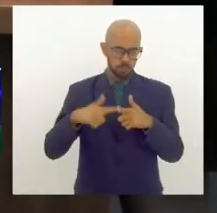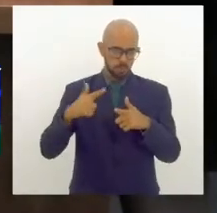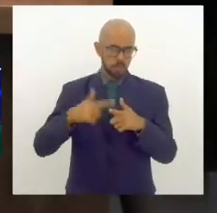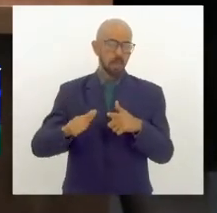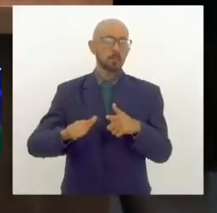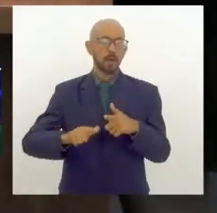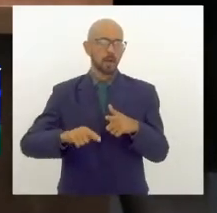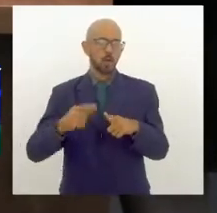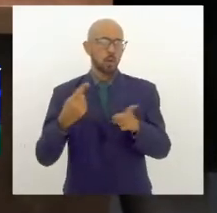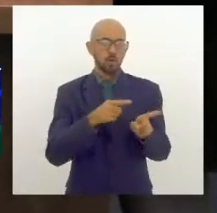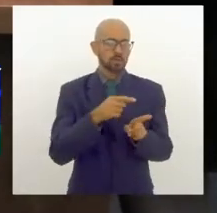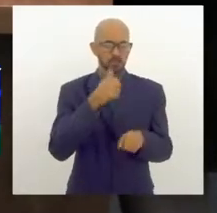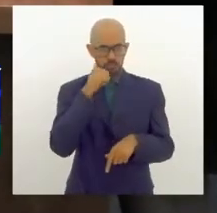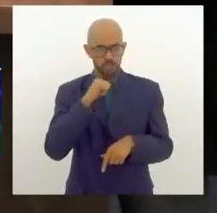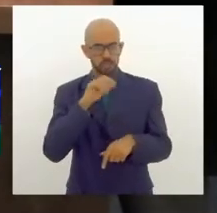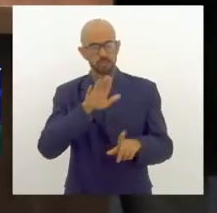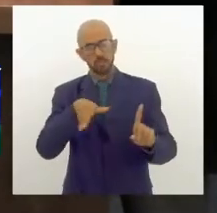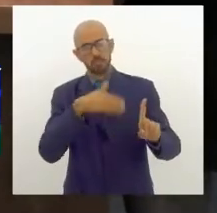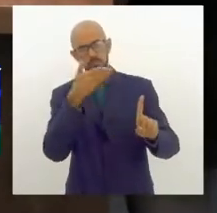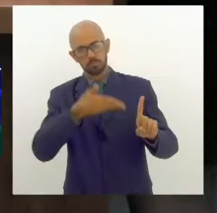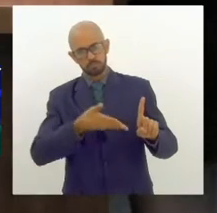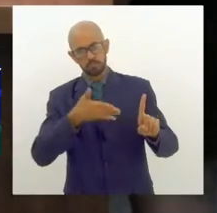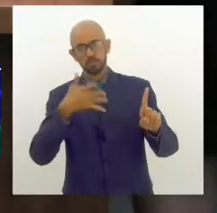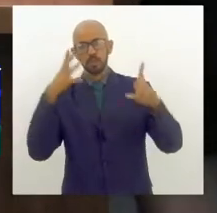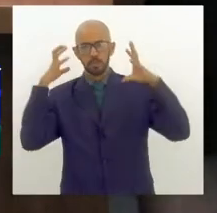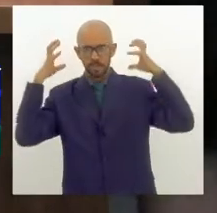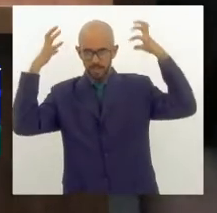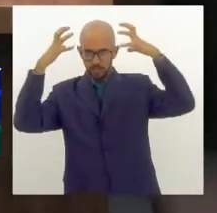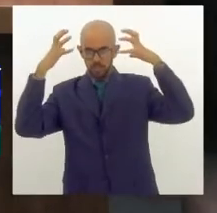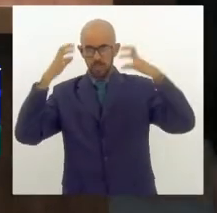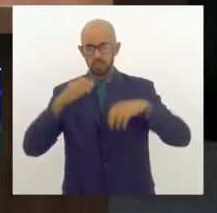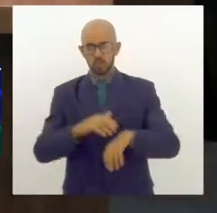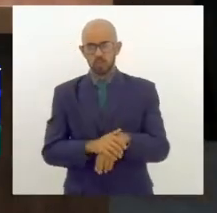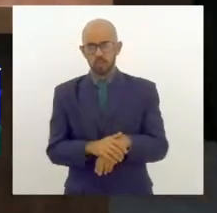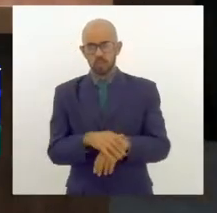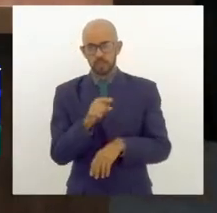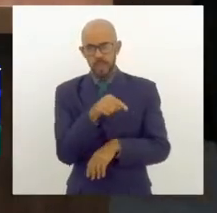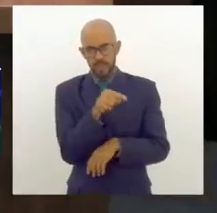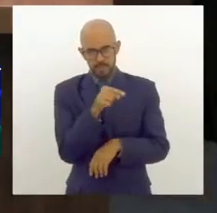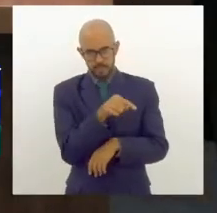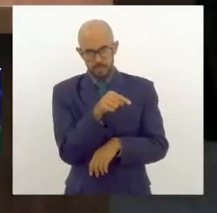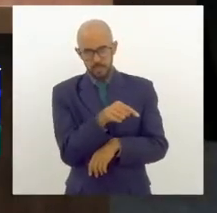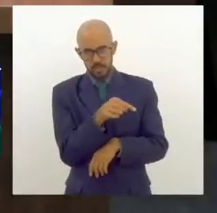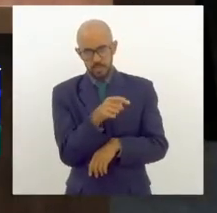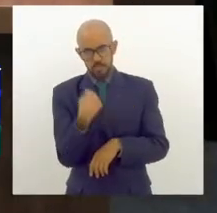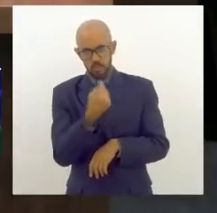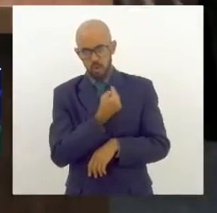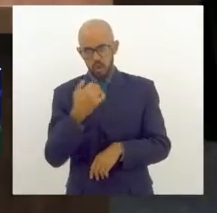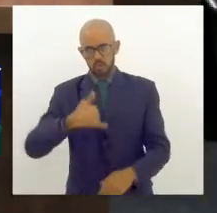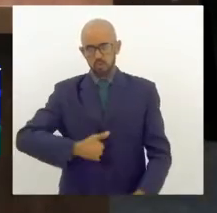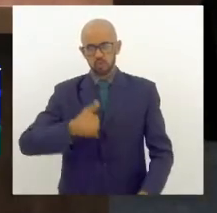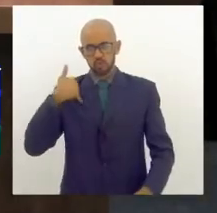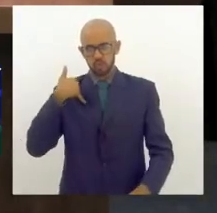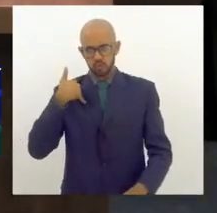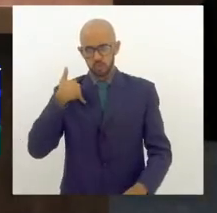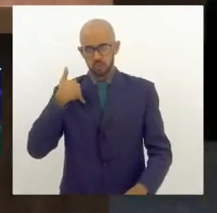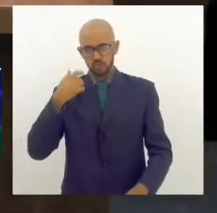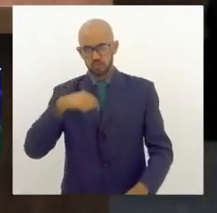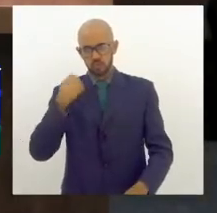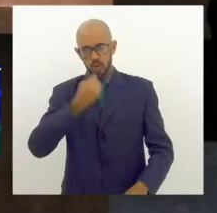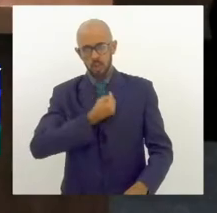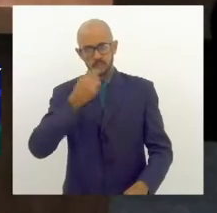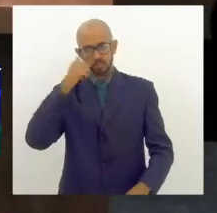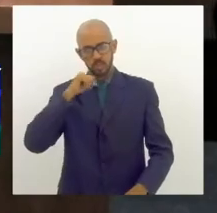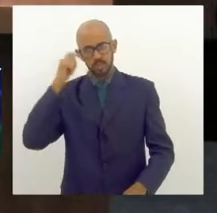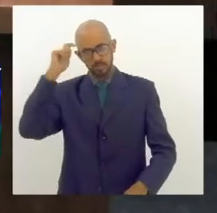senhora presidente, fazer uma homenagem a Marielle Franco, essa que nós nos orgulhamos, nós, mulheres